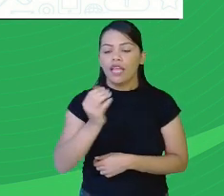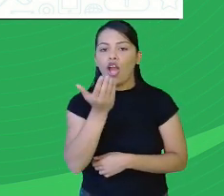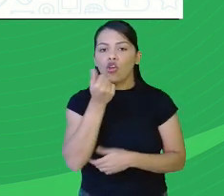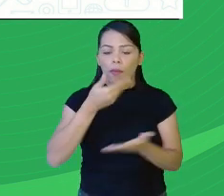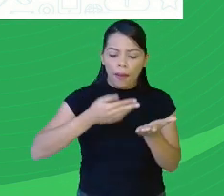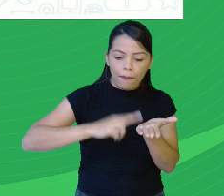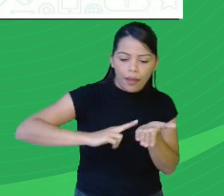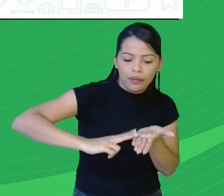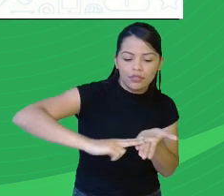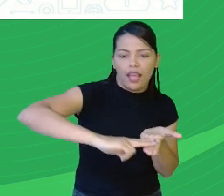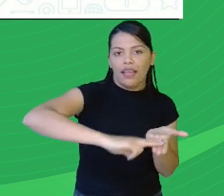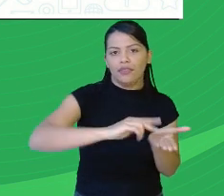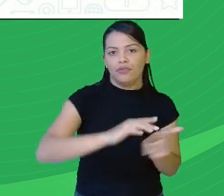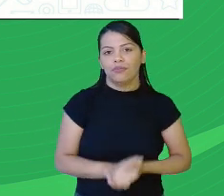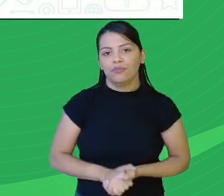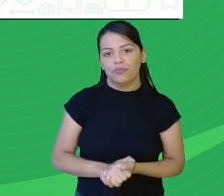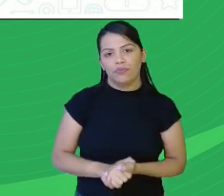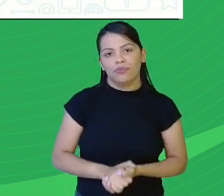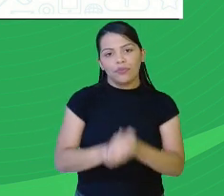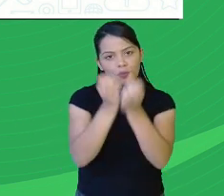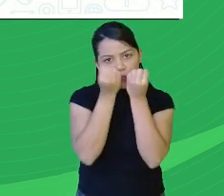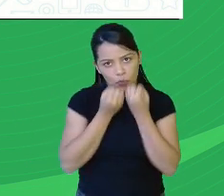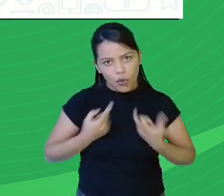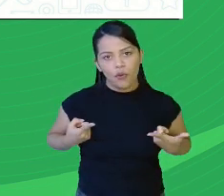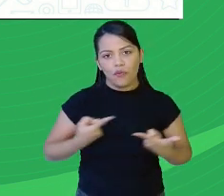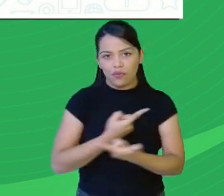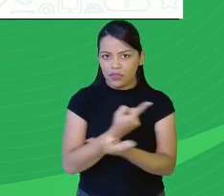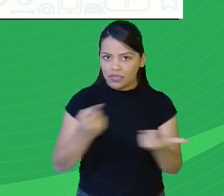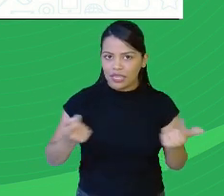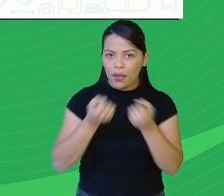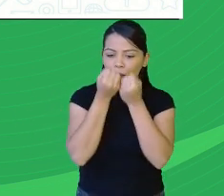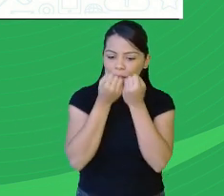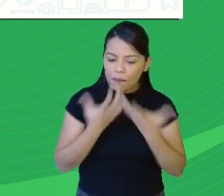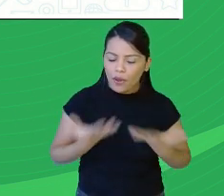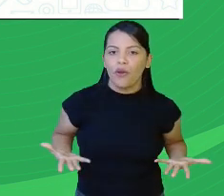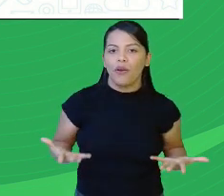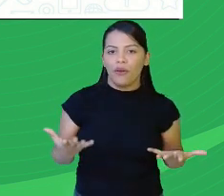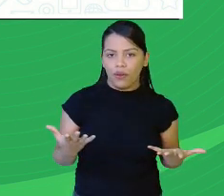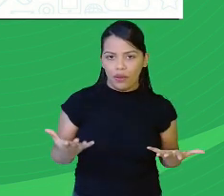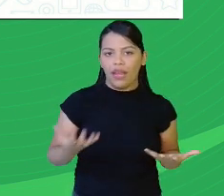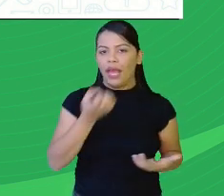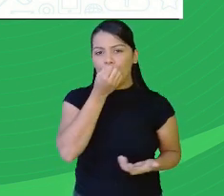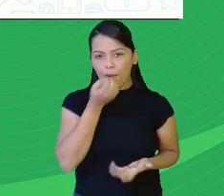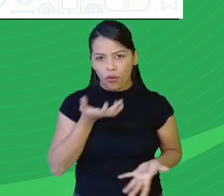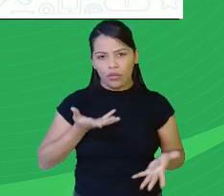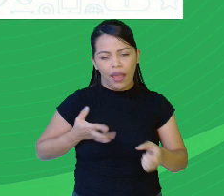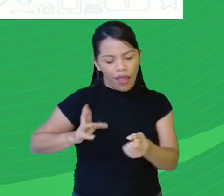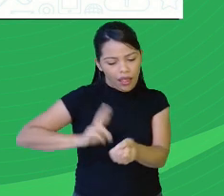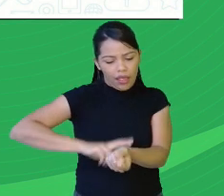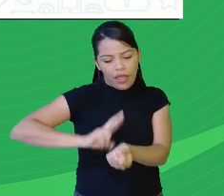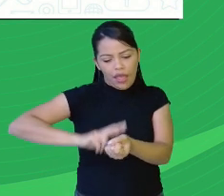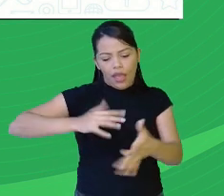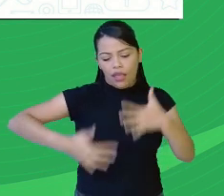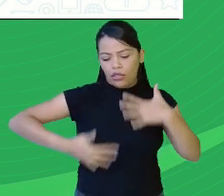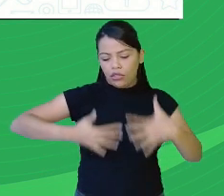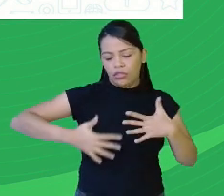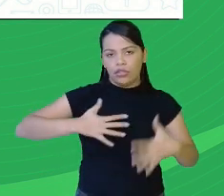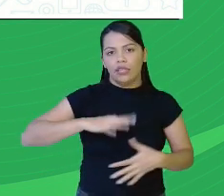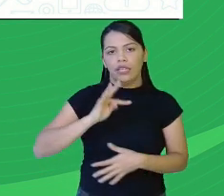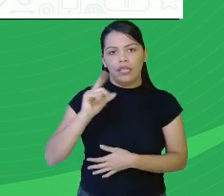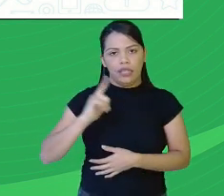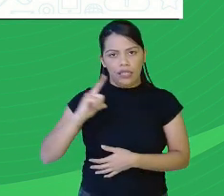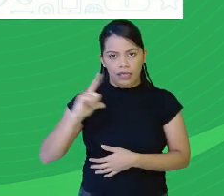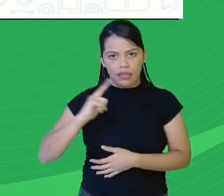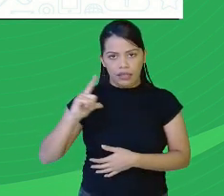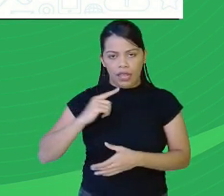comer pastéis. Muito bom, viu? Vocês são muito bons. É tão bom, né? Esse ritmo que a parlenda tem. Vamos só